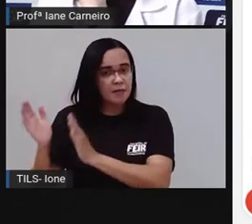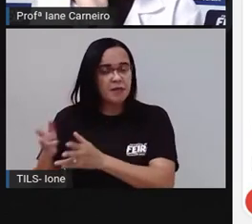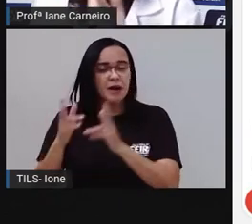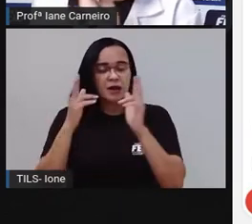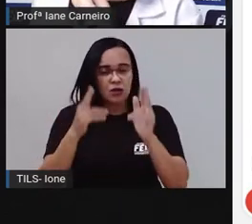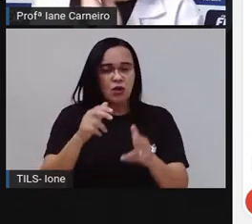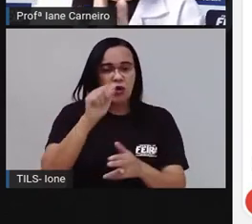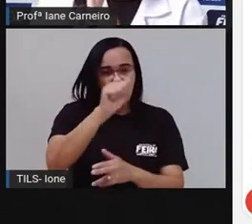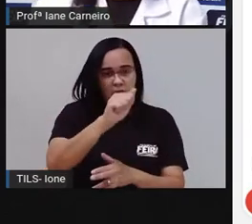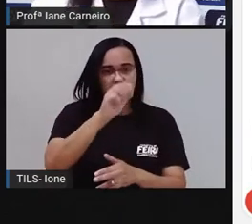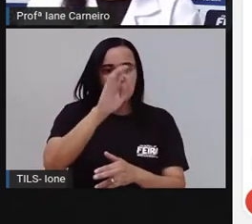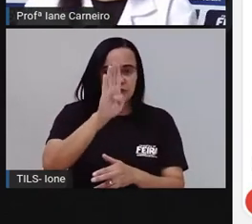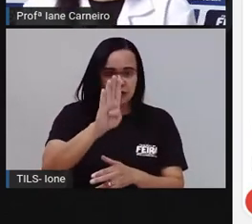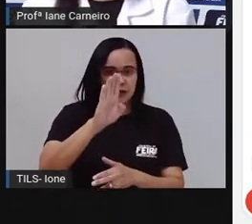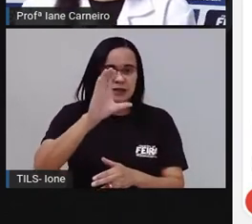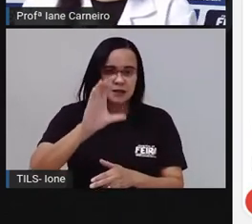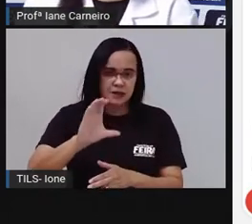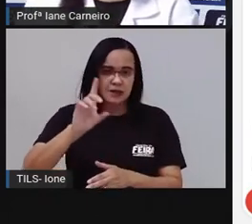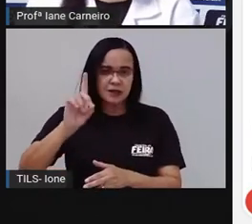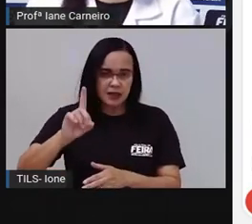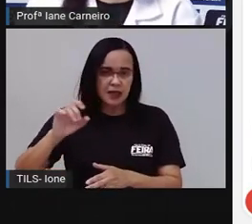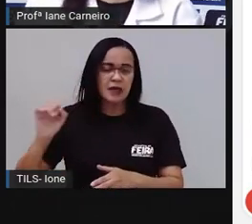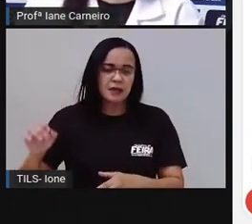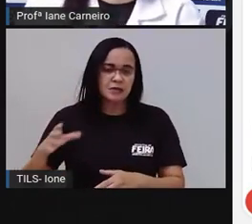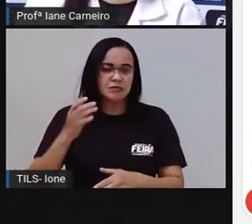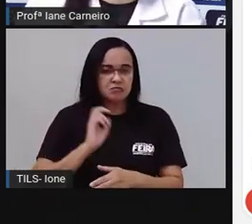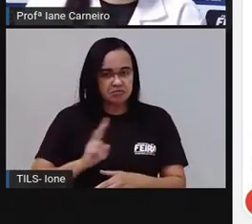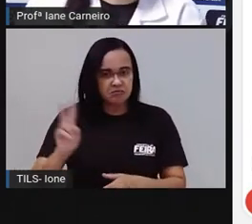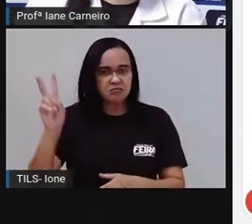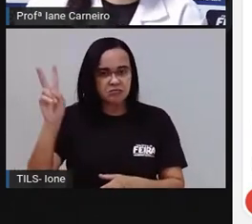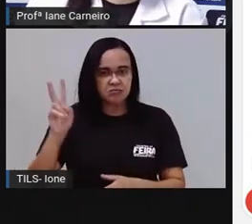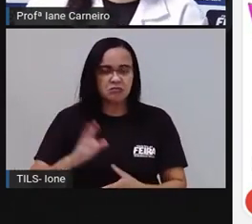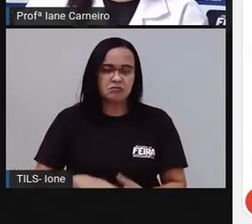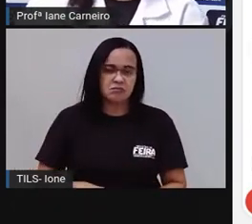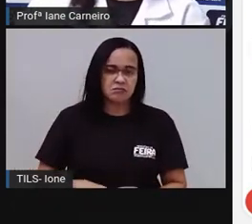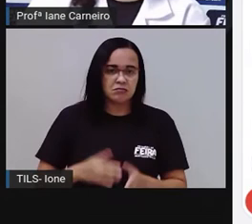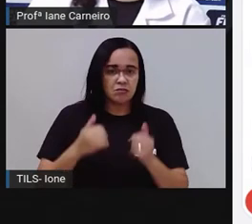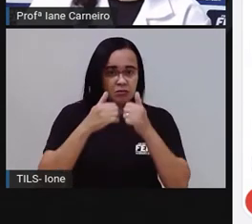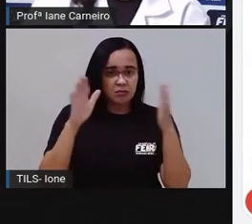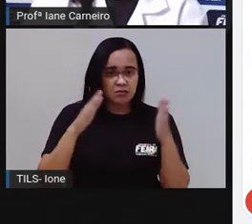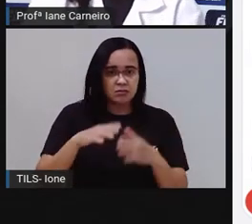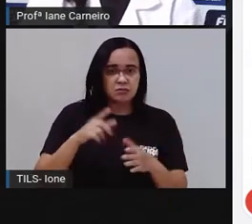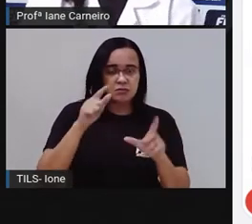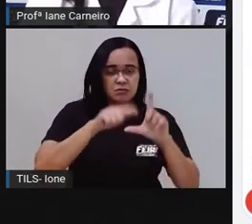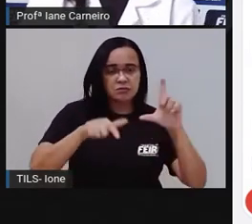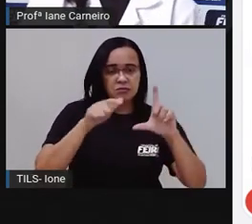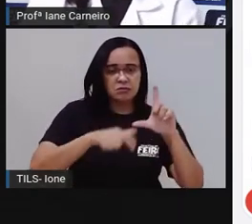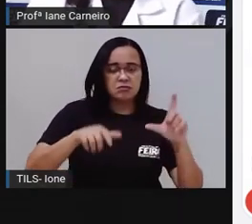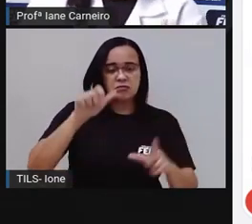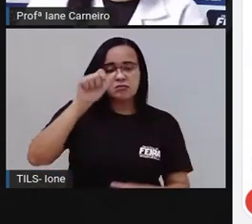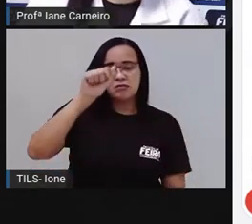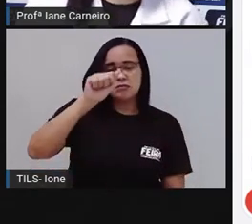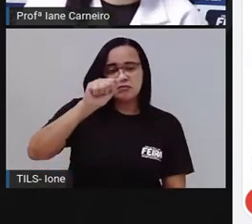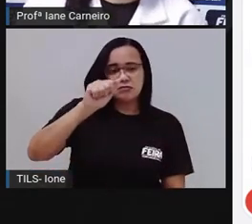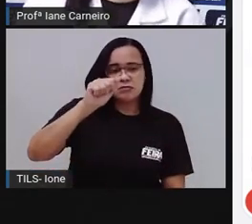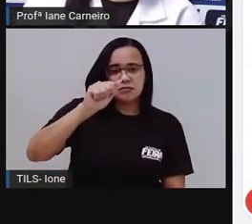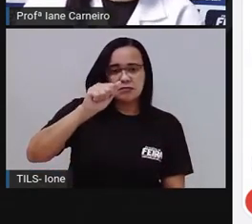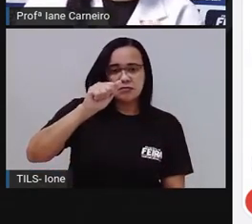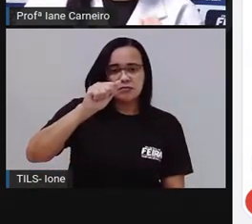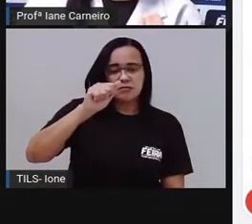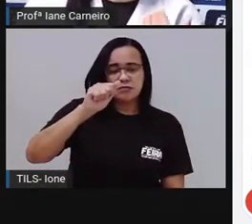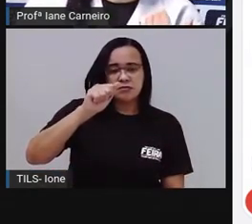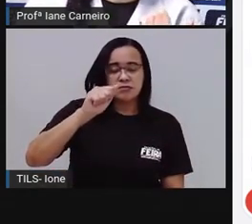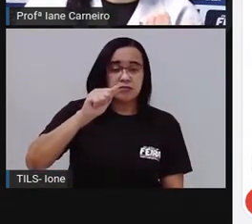A gente vai fazer o alfabeto certinho, começando pela letra A. Então, aqui, olha só, a Pro quer conversar com vocês duas coisas,